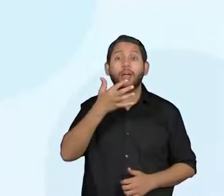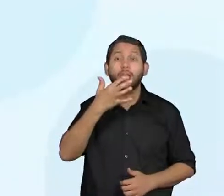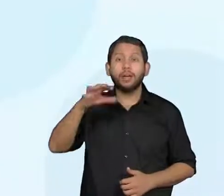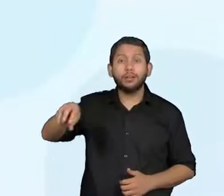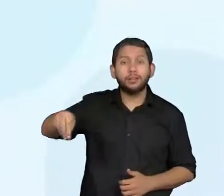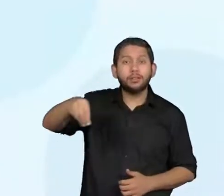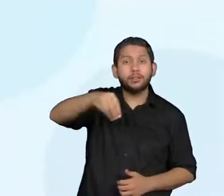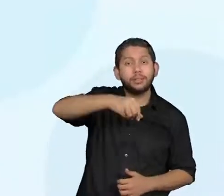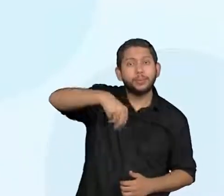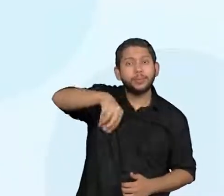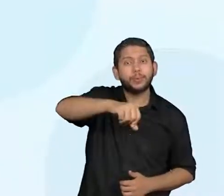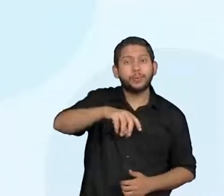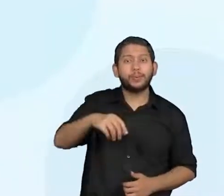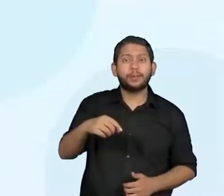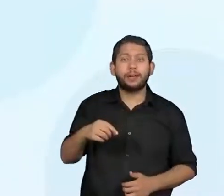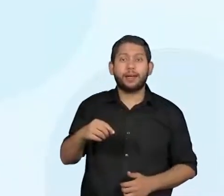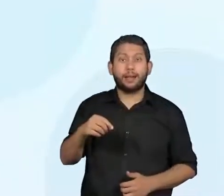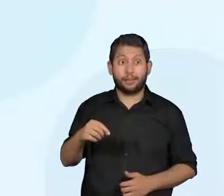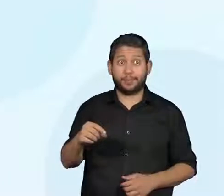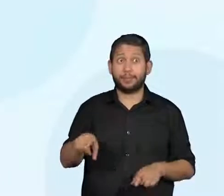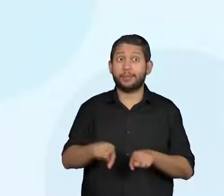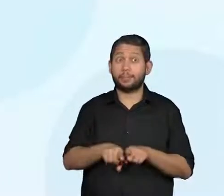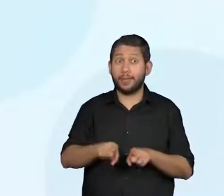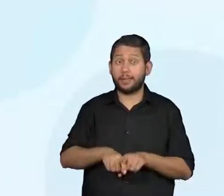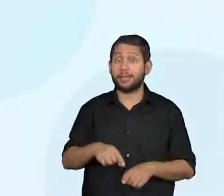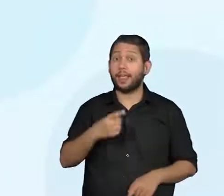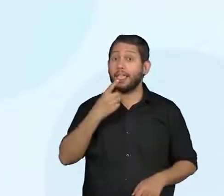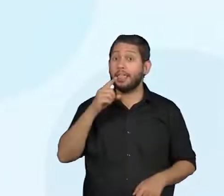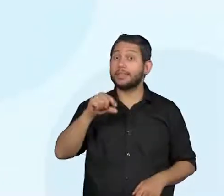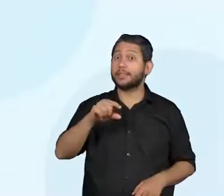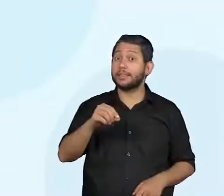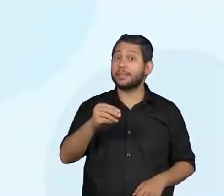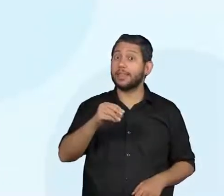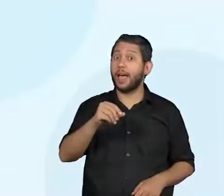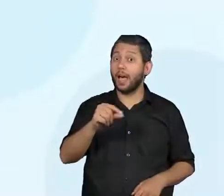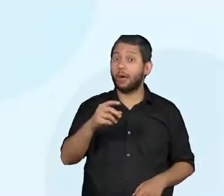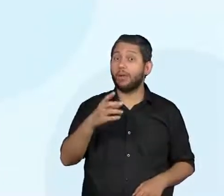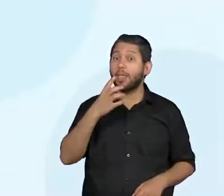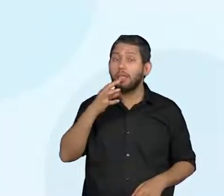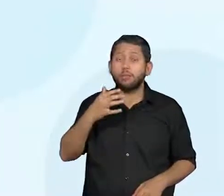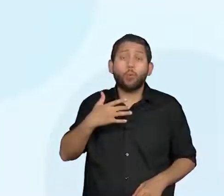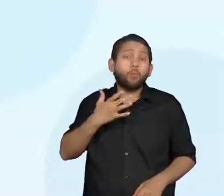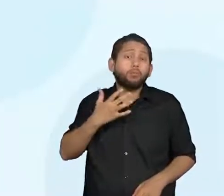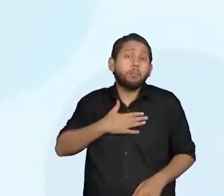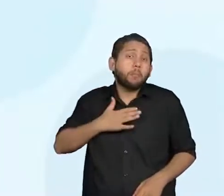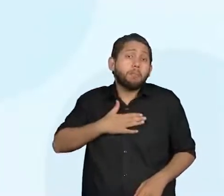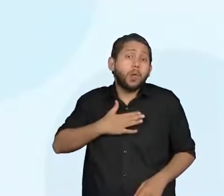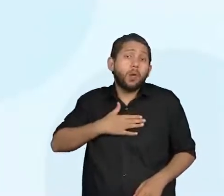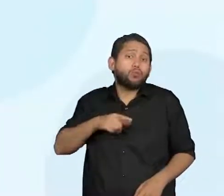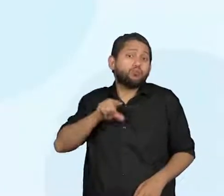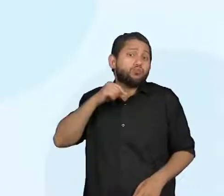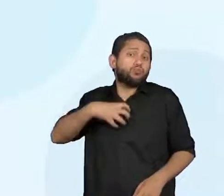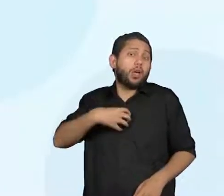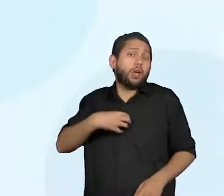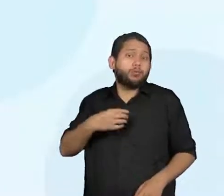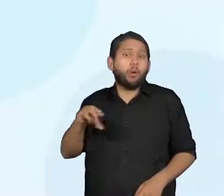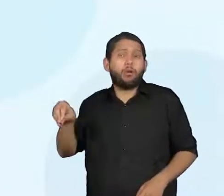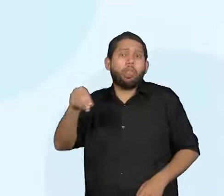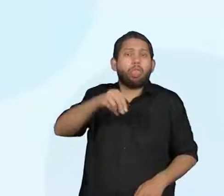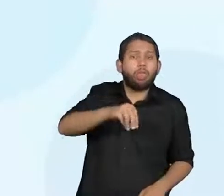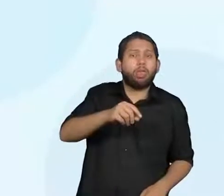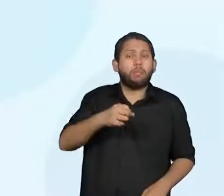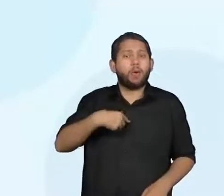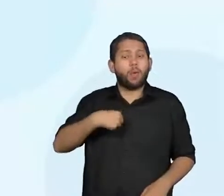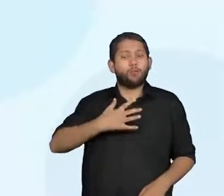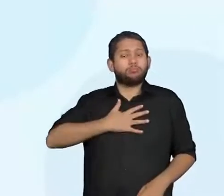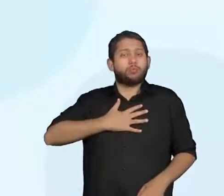ao gosto da pessoa, bem como o sal também, que é uma pitadinha a gosto da pessoa, só que os 2 ovos